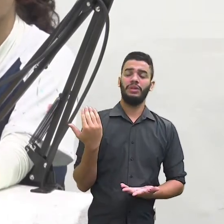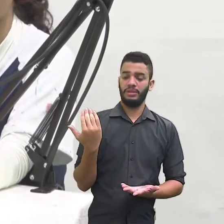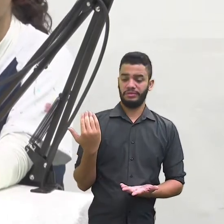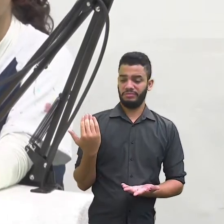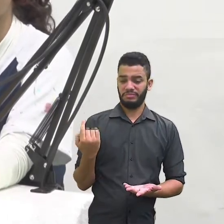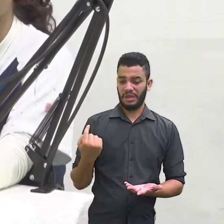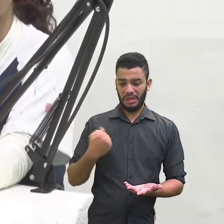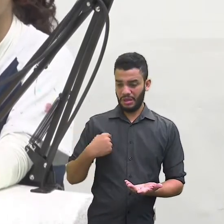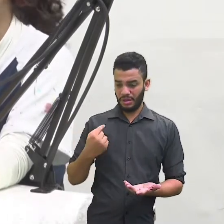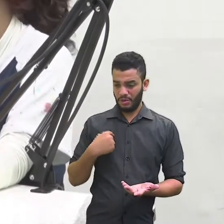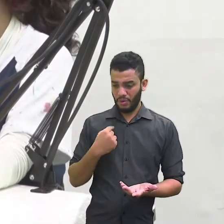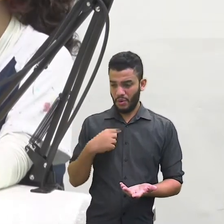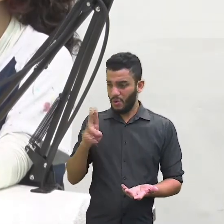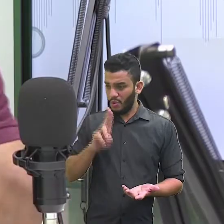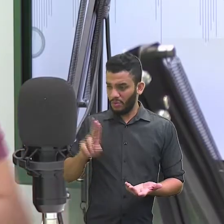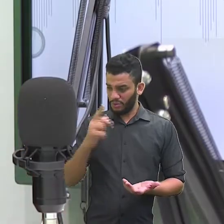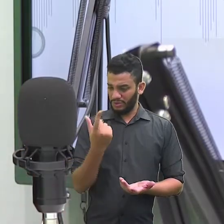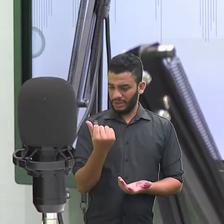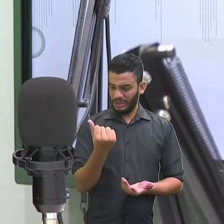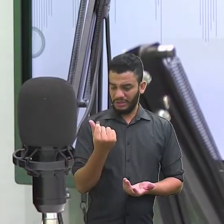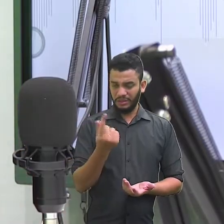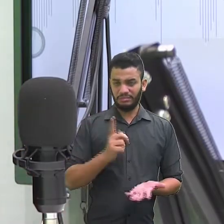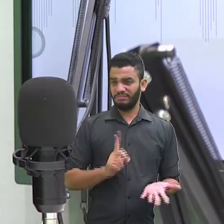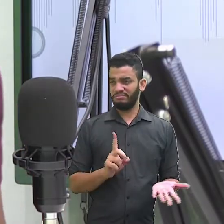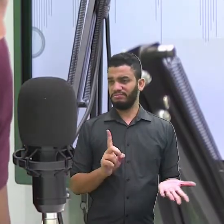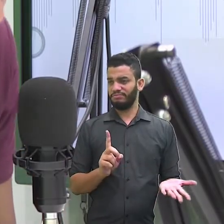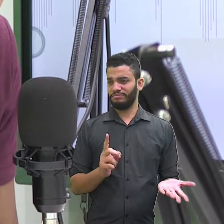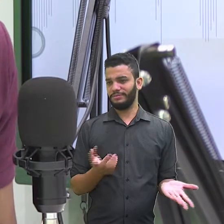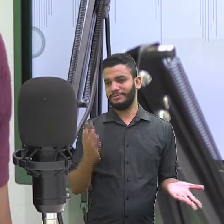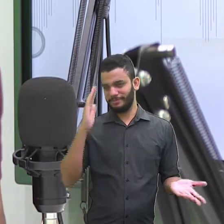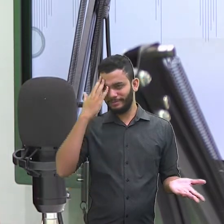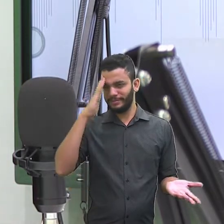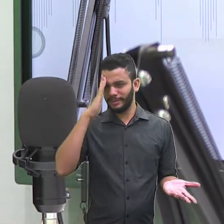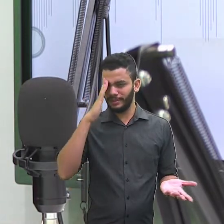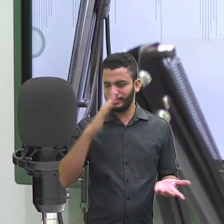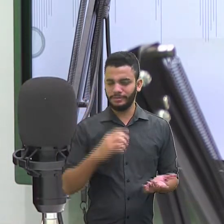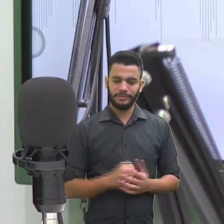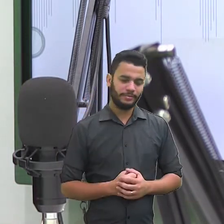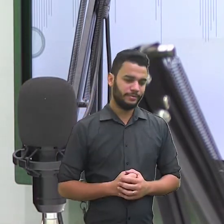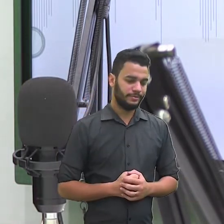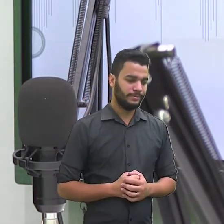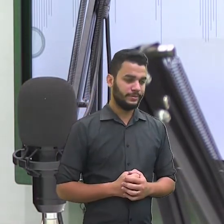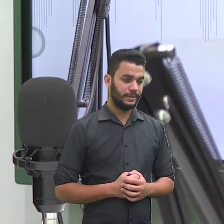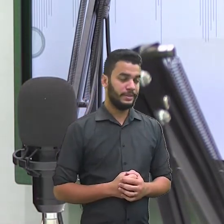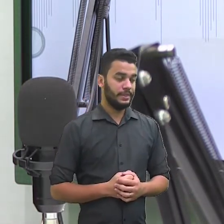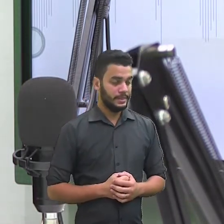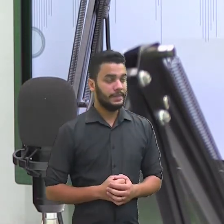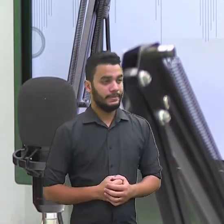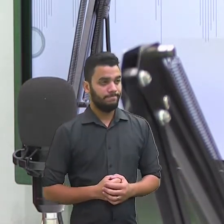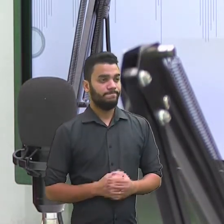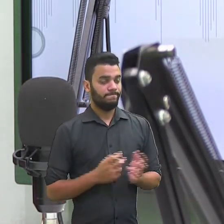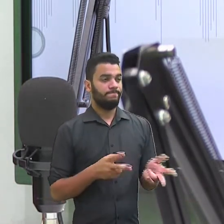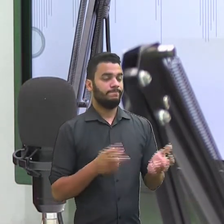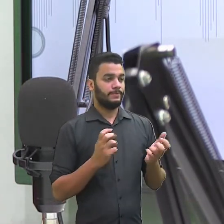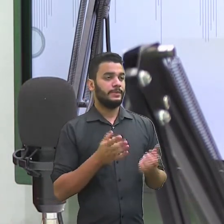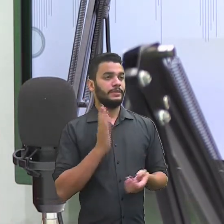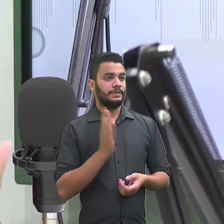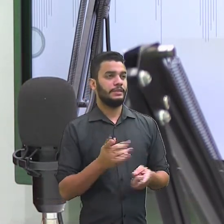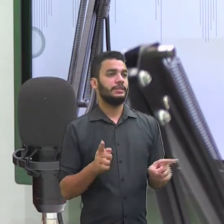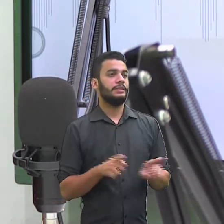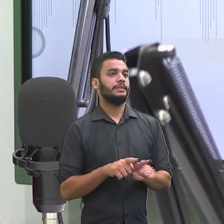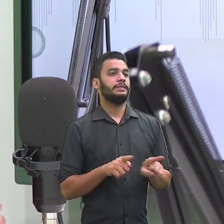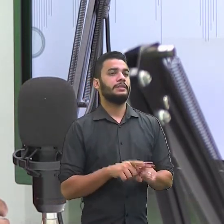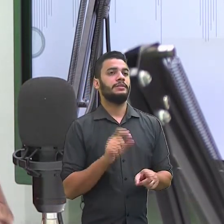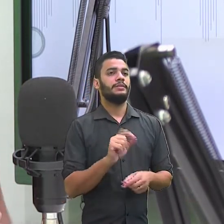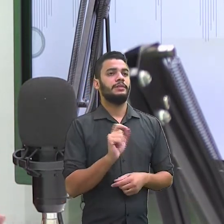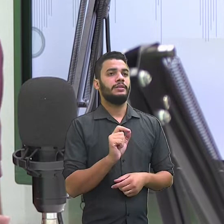ele já some. E Paulo, é interessante que a gente vê hoje muitas desculpas de muitos pais. Ser pai não é fácil, ser